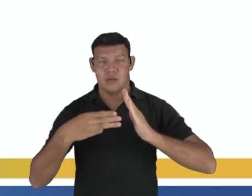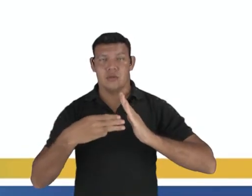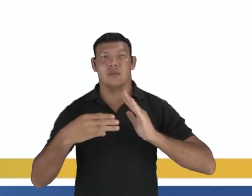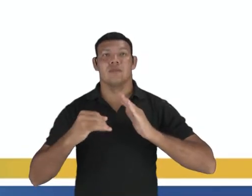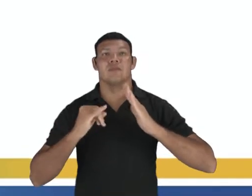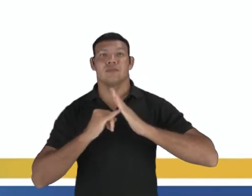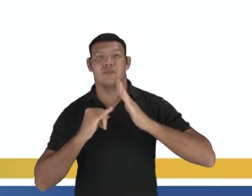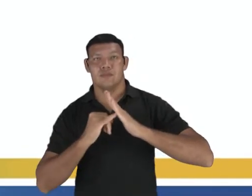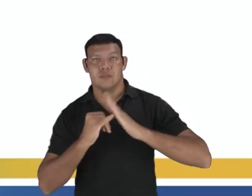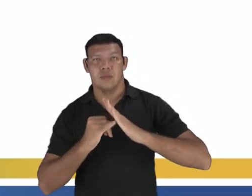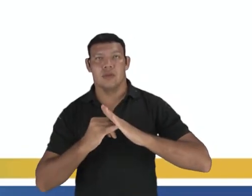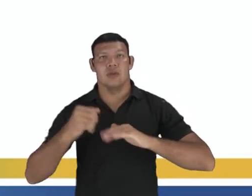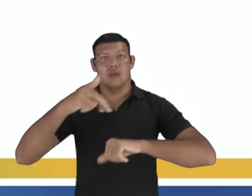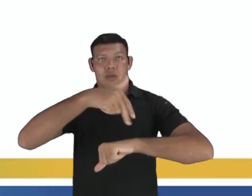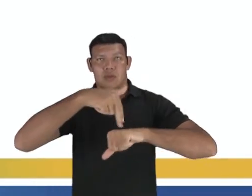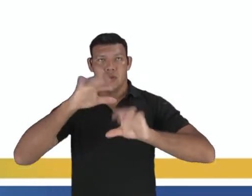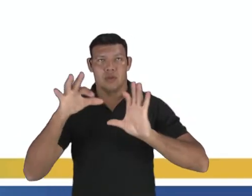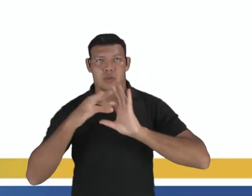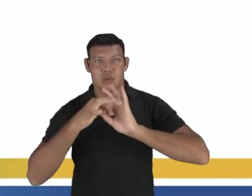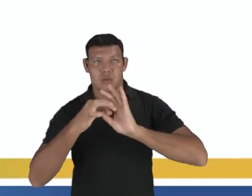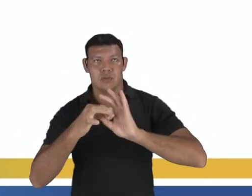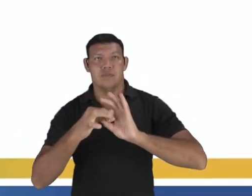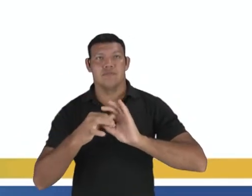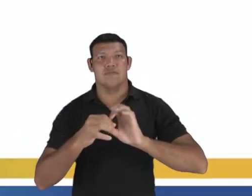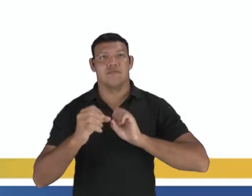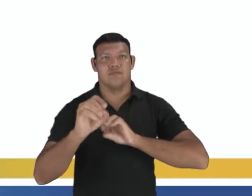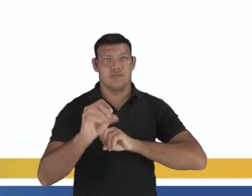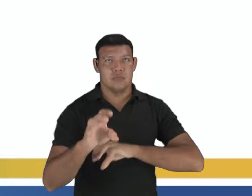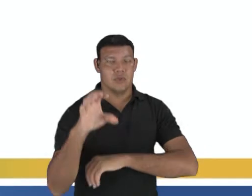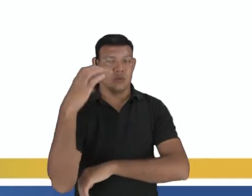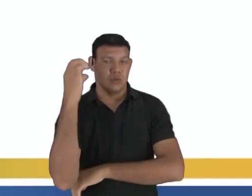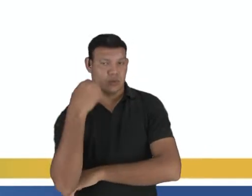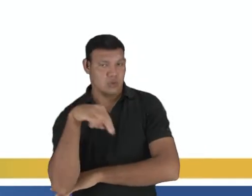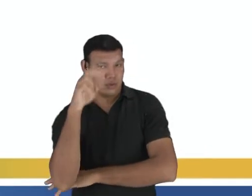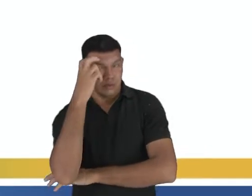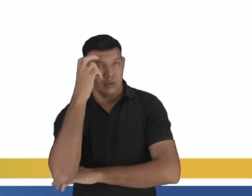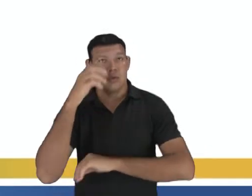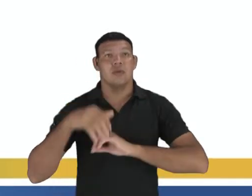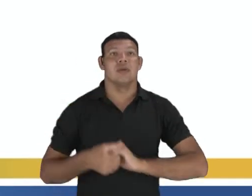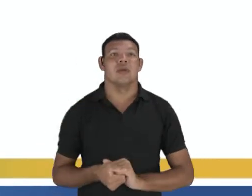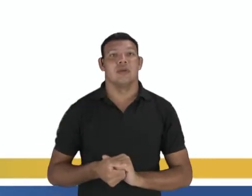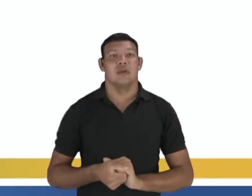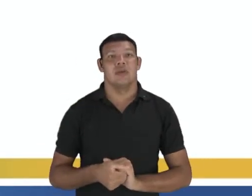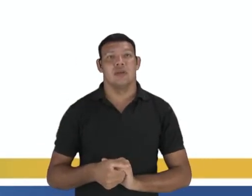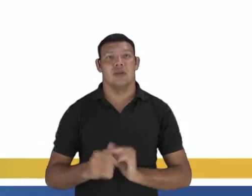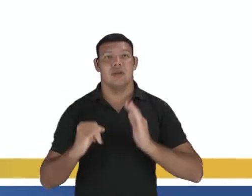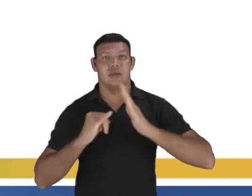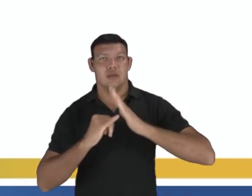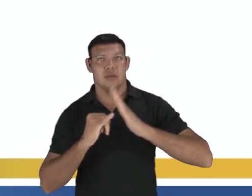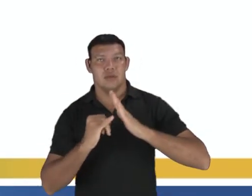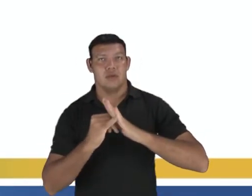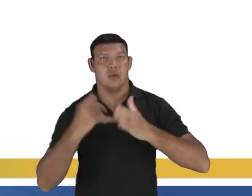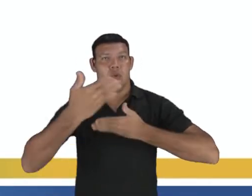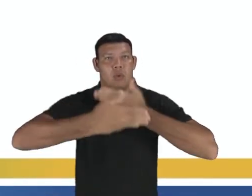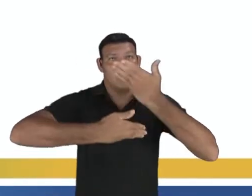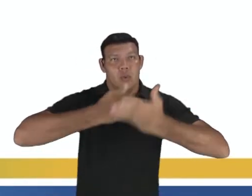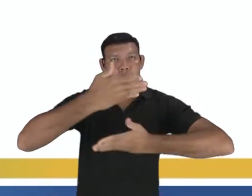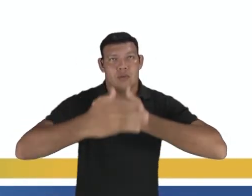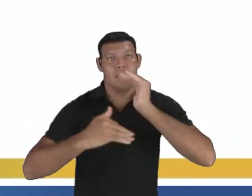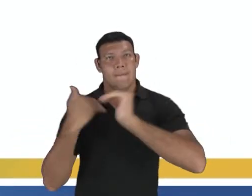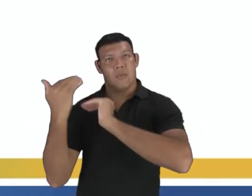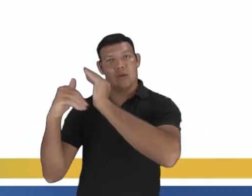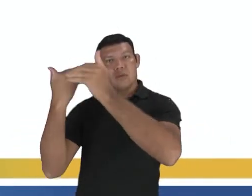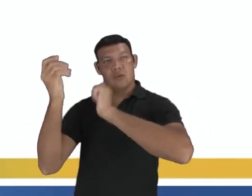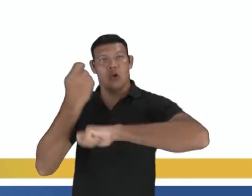Ciência e Cultura, Organização para a Cooperação e o Desenvolvimento Econômico, Organização Mundial da